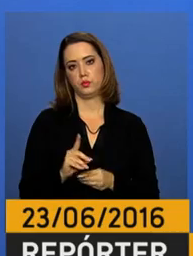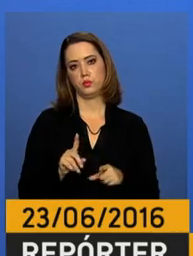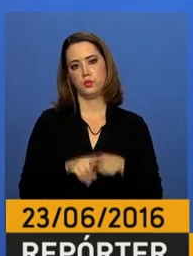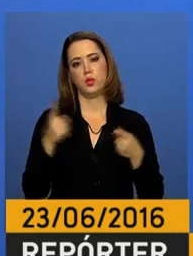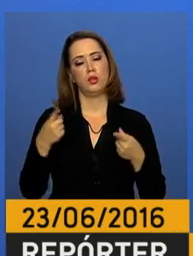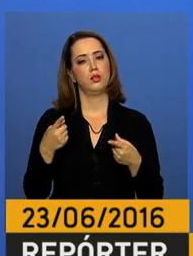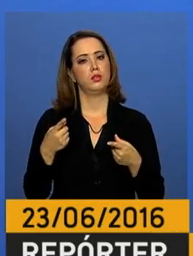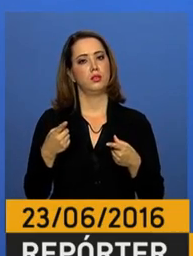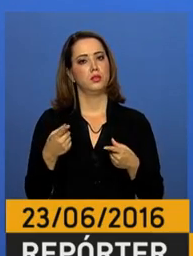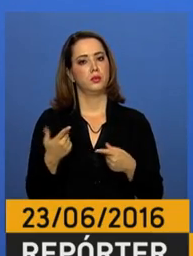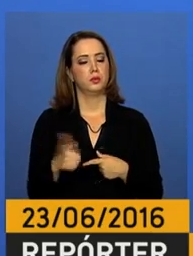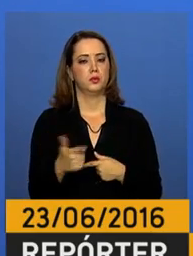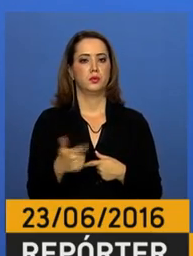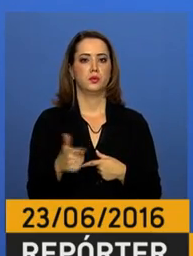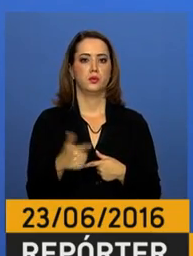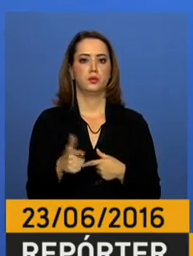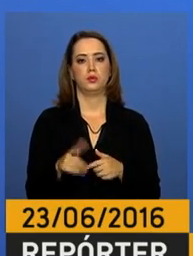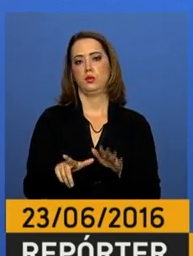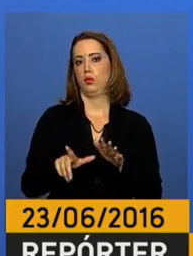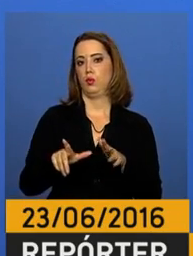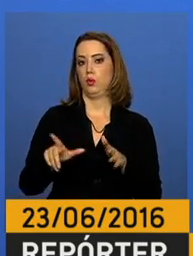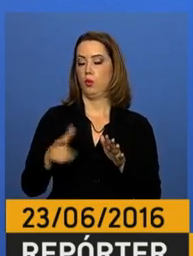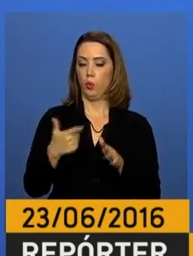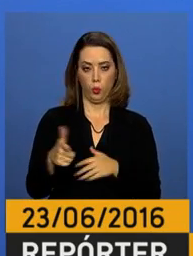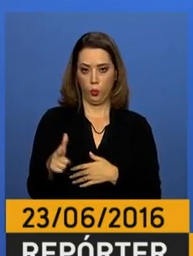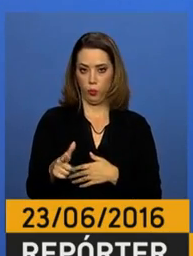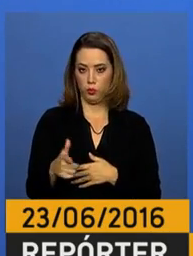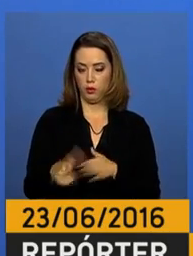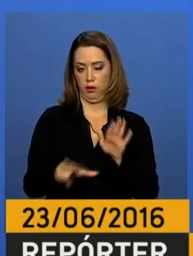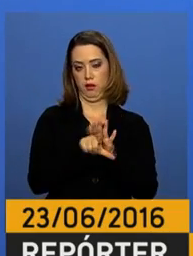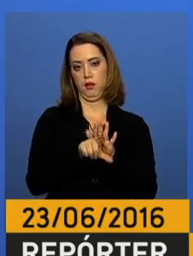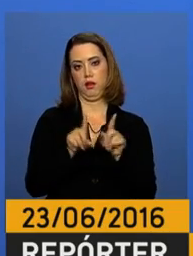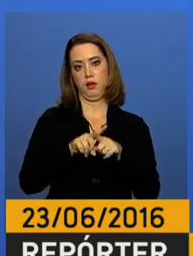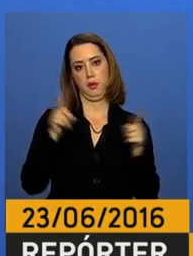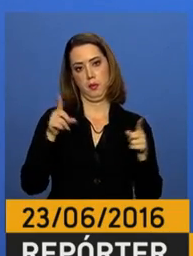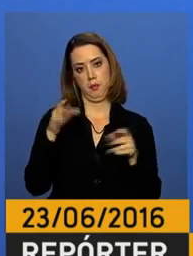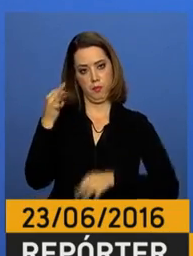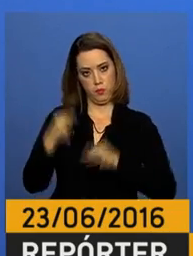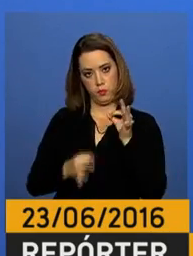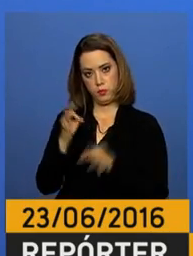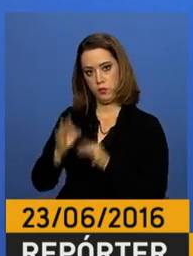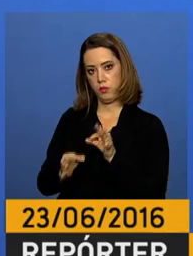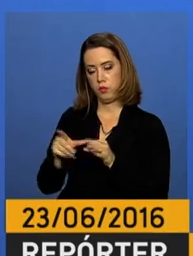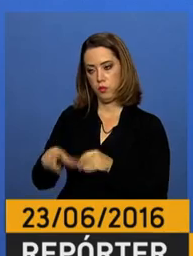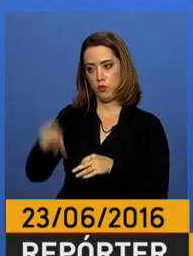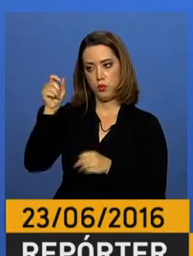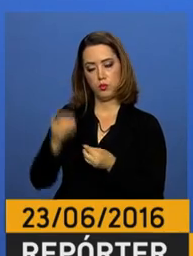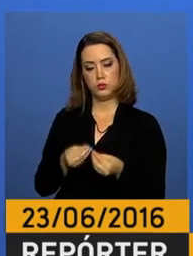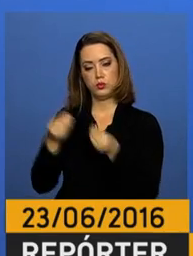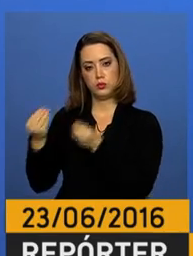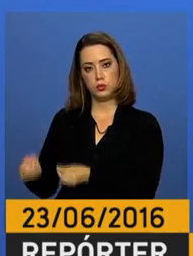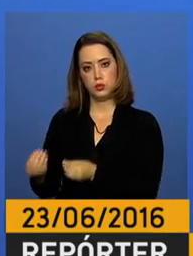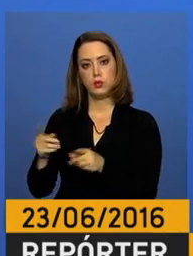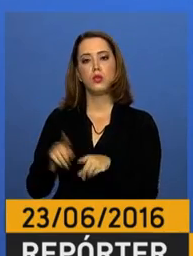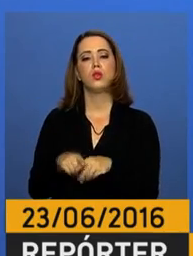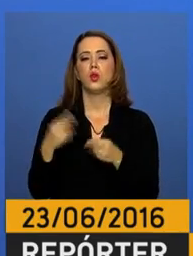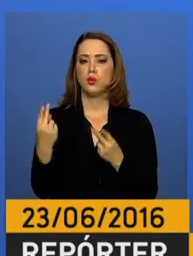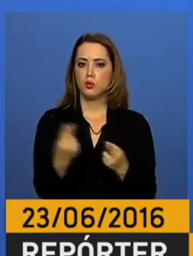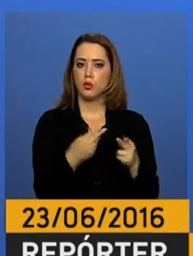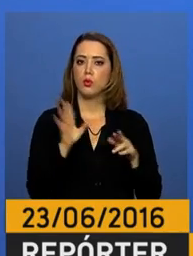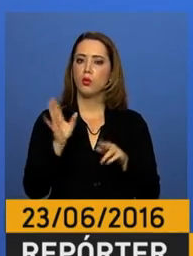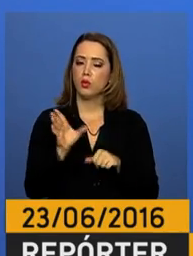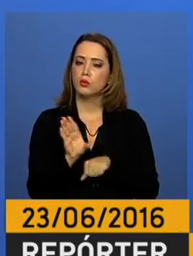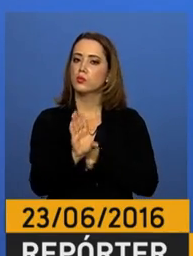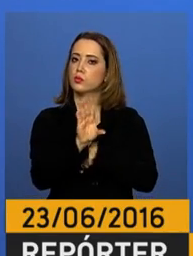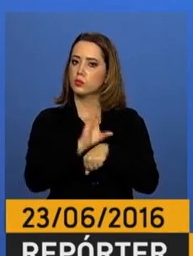caracterizaria legislação mas exercício da jurisdição na forma ampliada tal como fixado pela